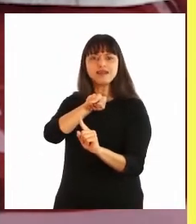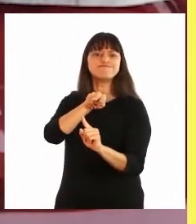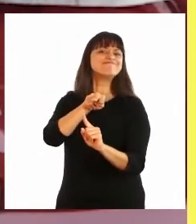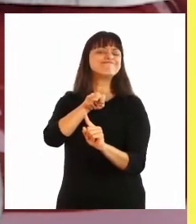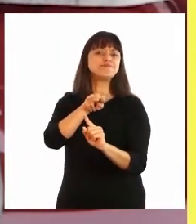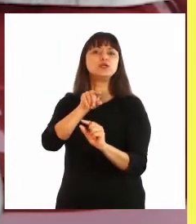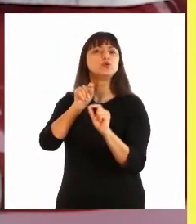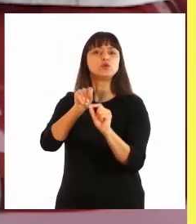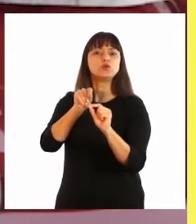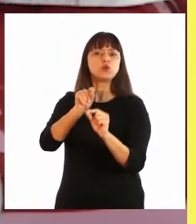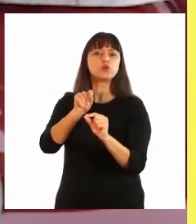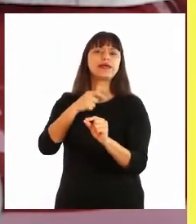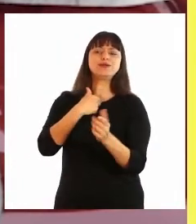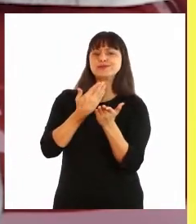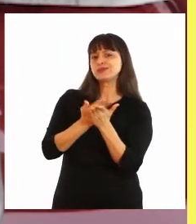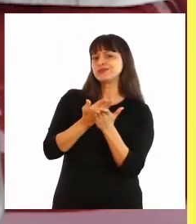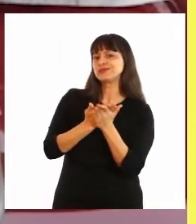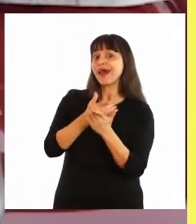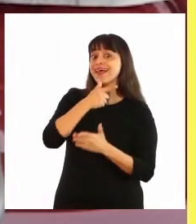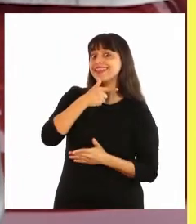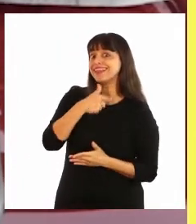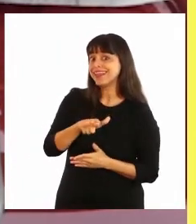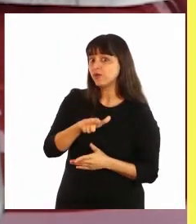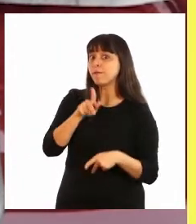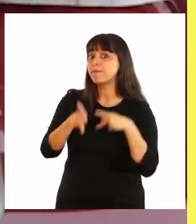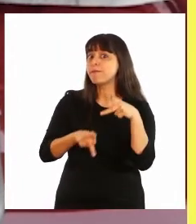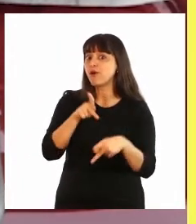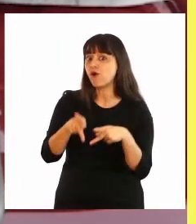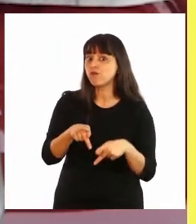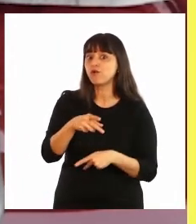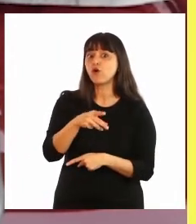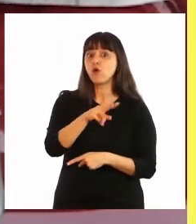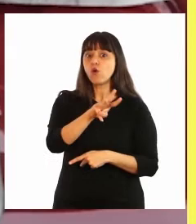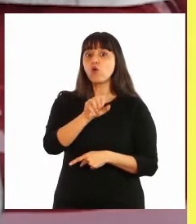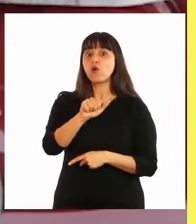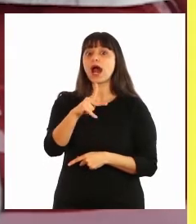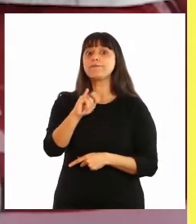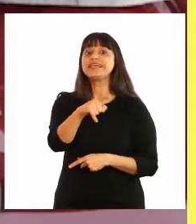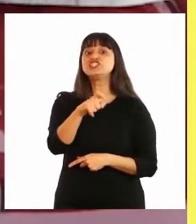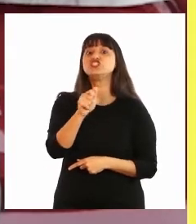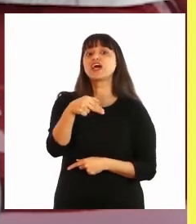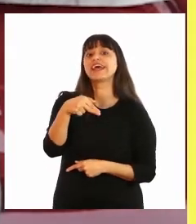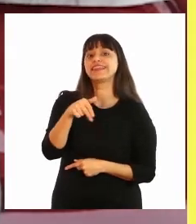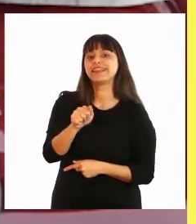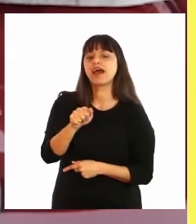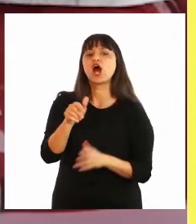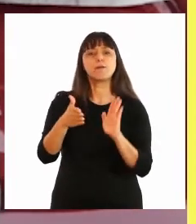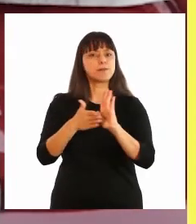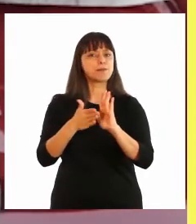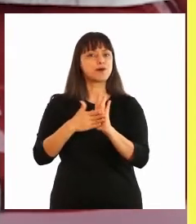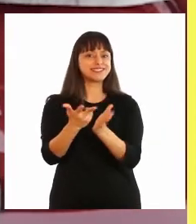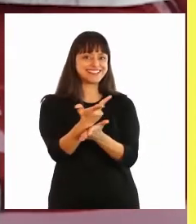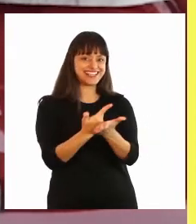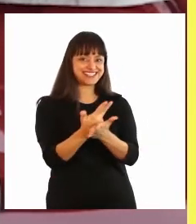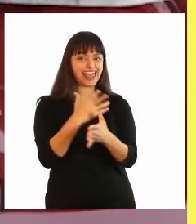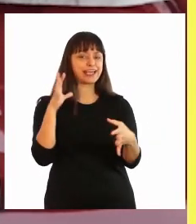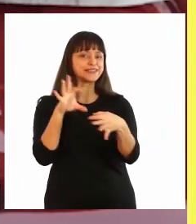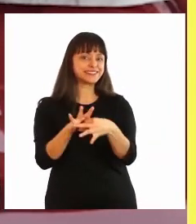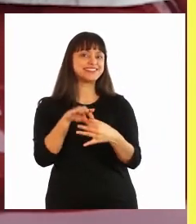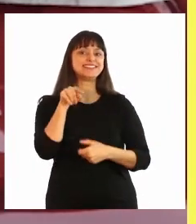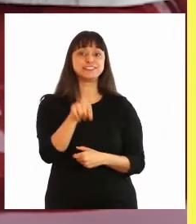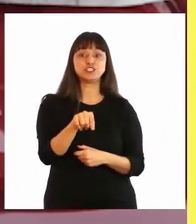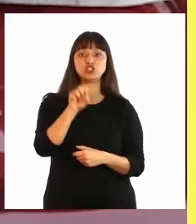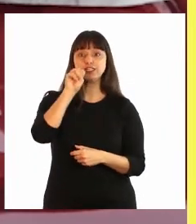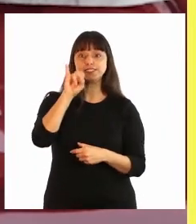específico de estudando em nossa língua, o wapixana. E a proposta do desenho tem a ver com isso. Então, para você olhar ele,